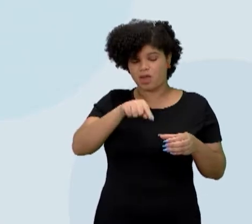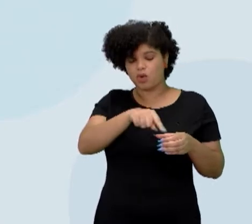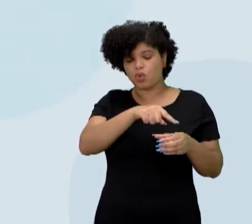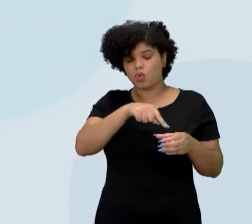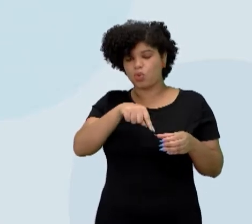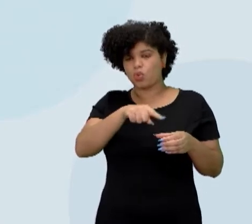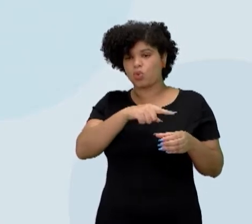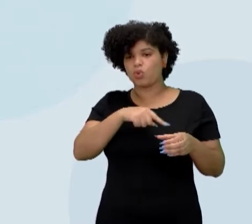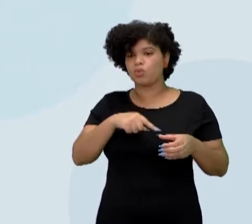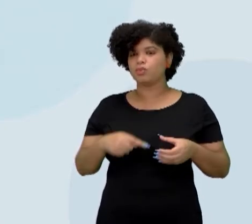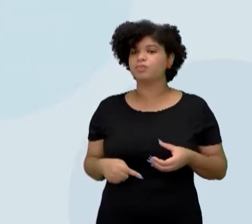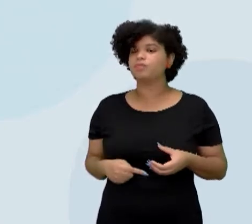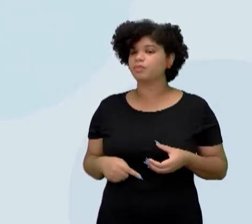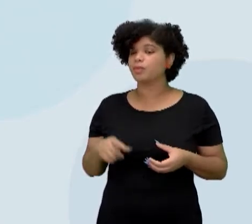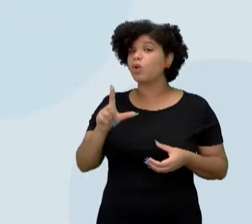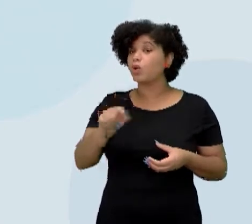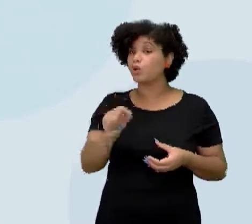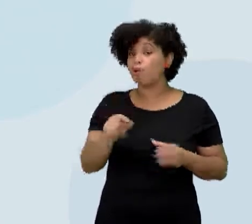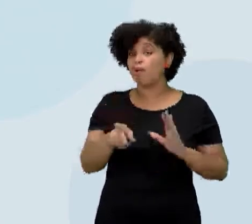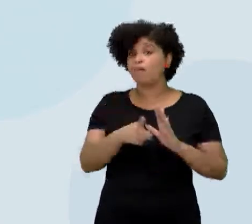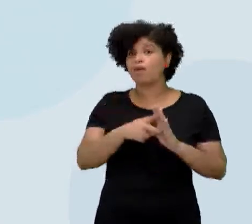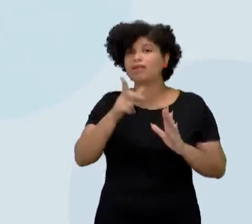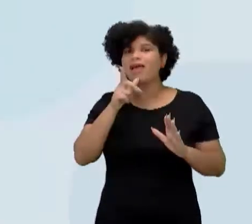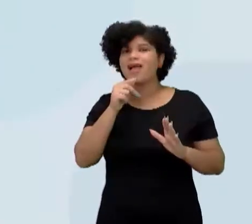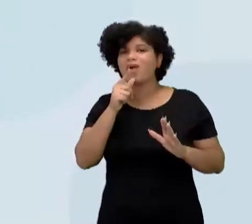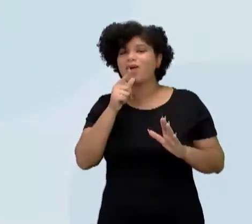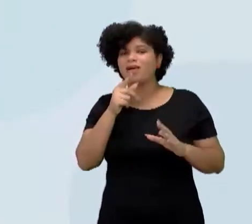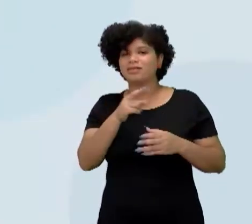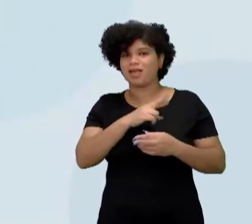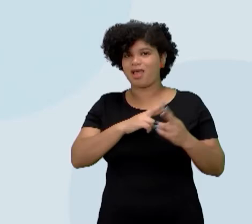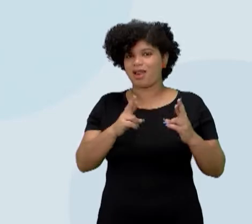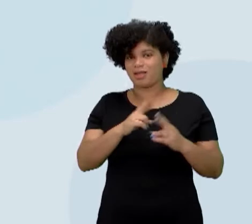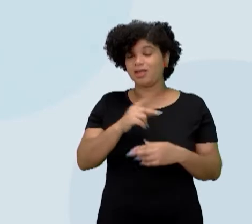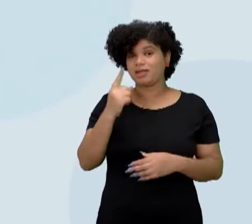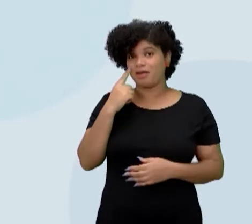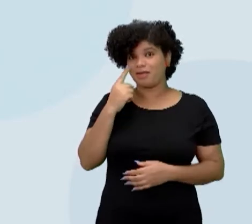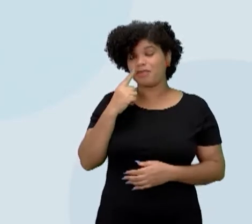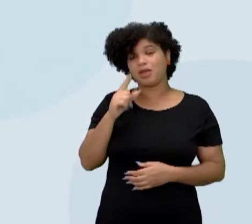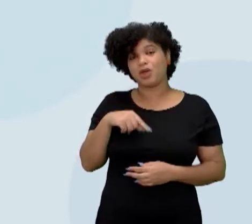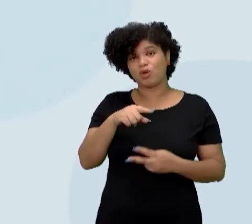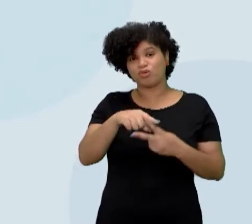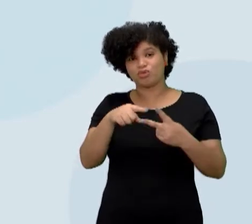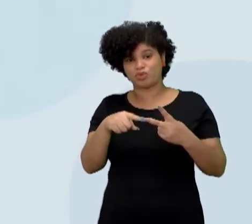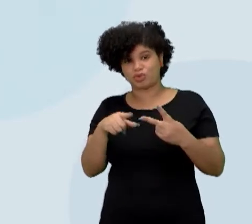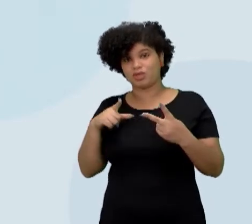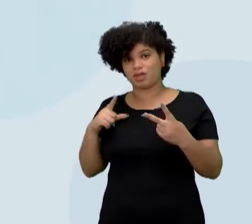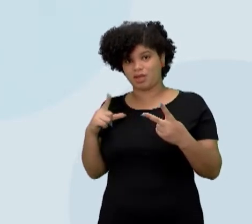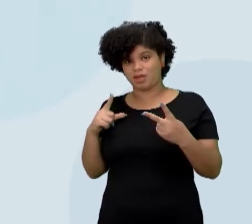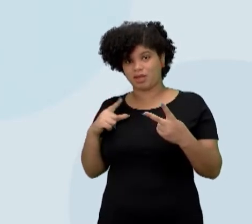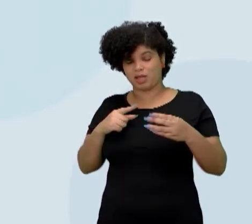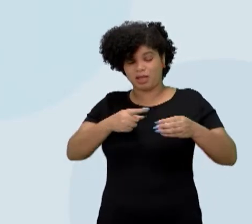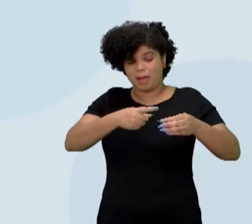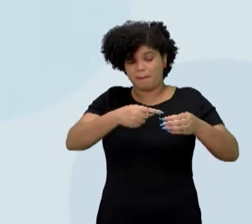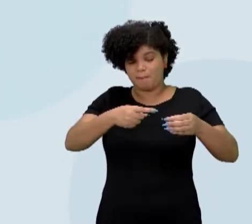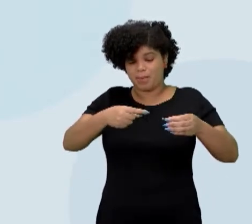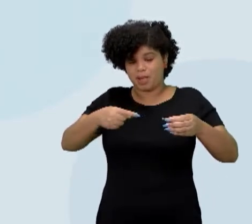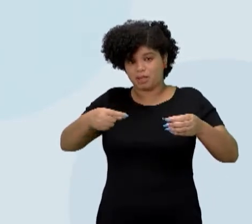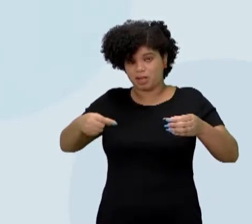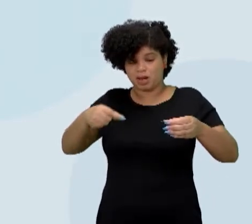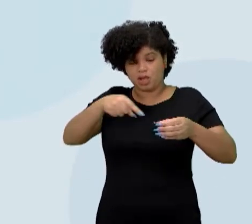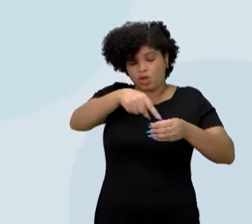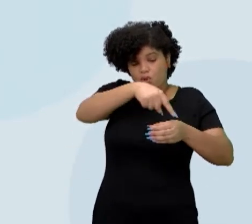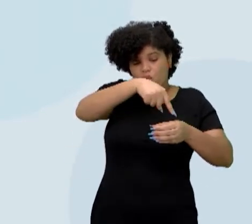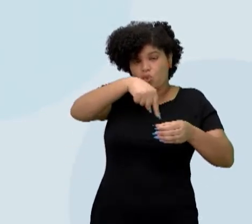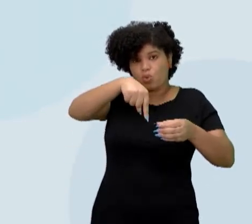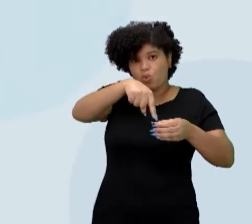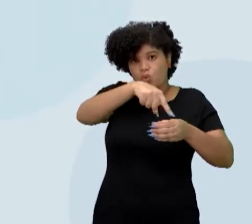interagir com a água. Então, o detergente ele tem esses dois lados, a micela e a cabeça, né?